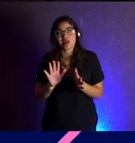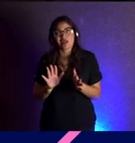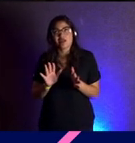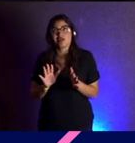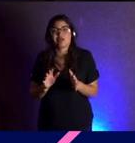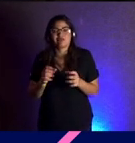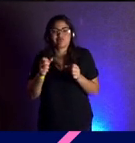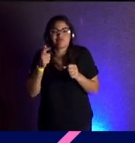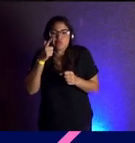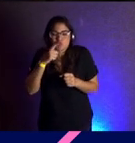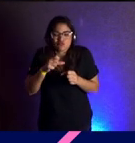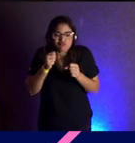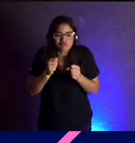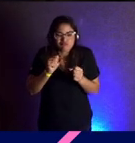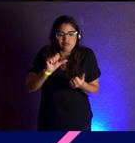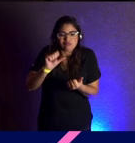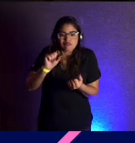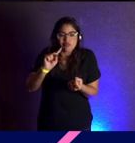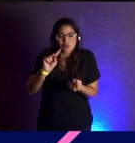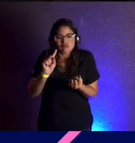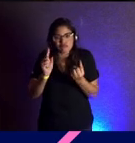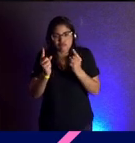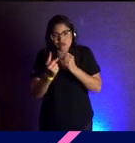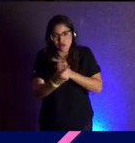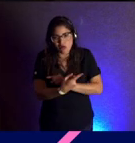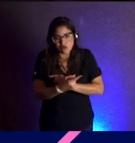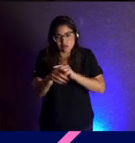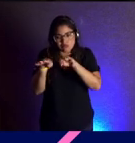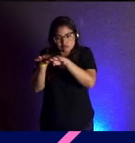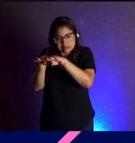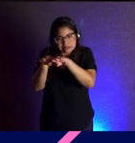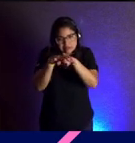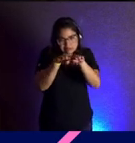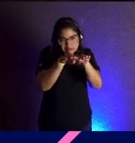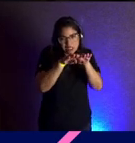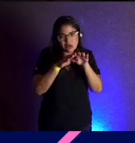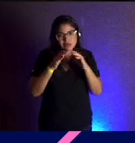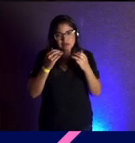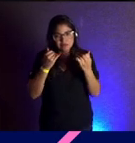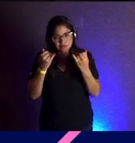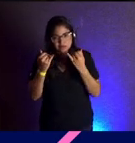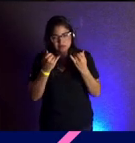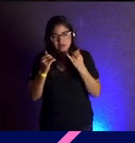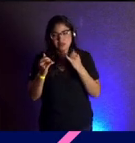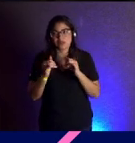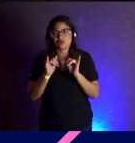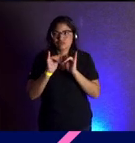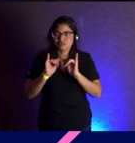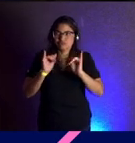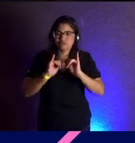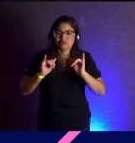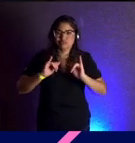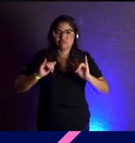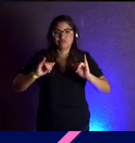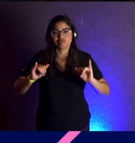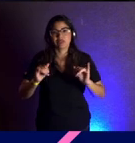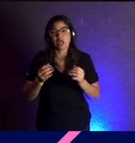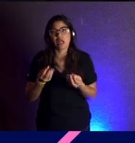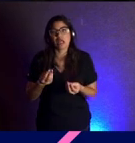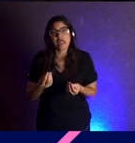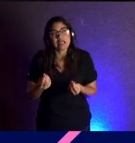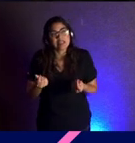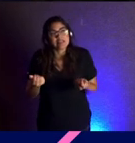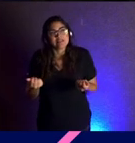um determinado padrão de divulgação da informação e buscar nessas fontes que estão gerando de alguma